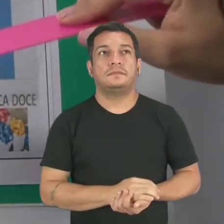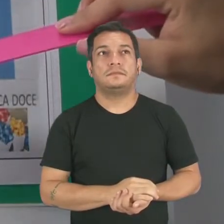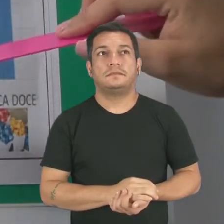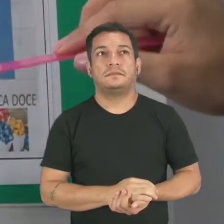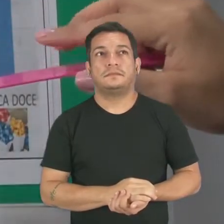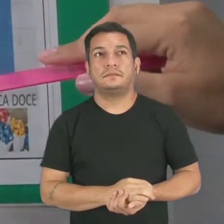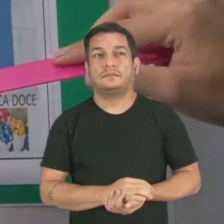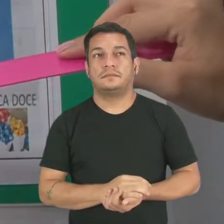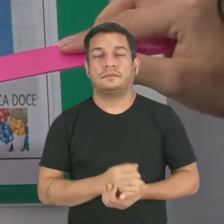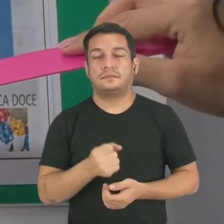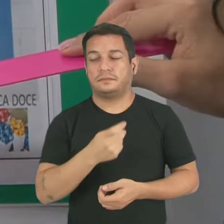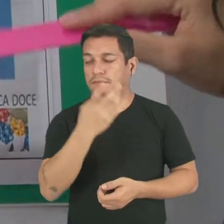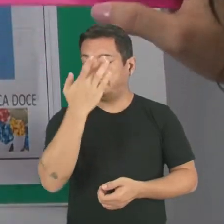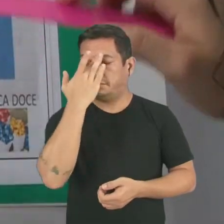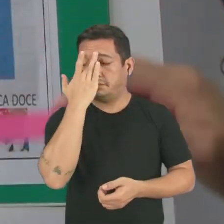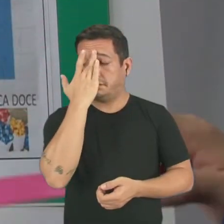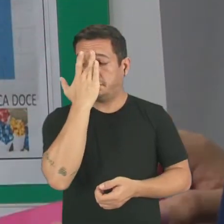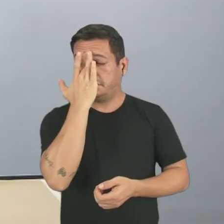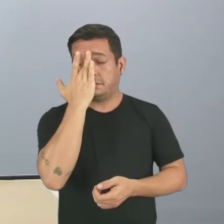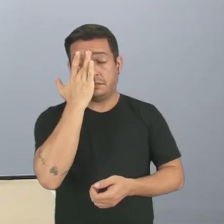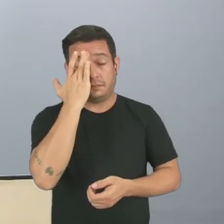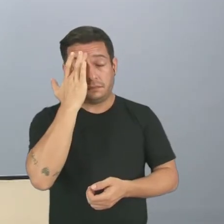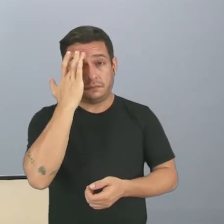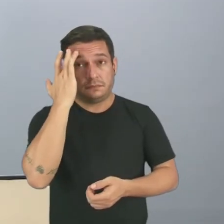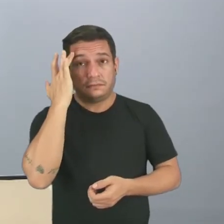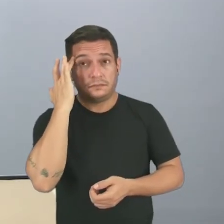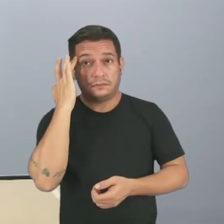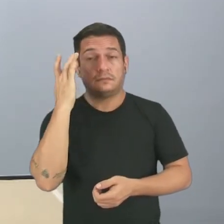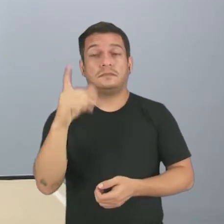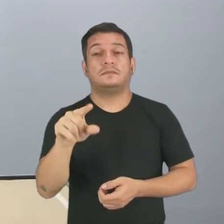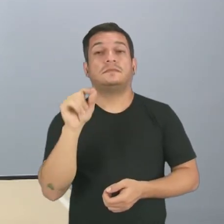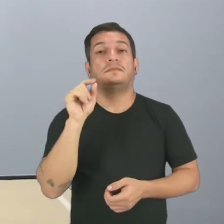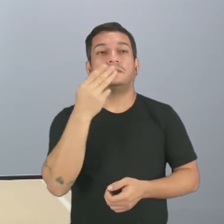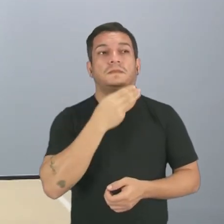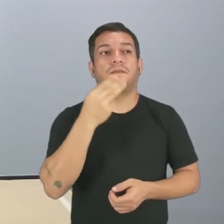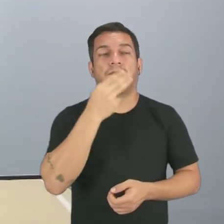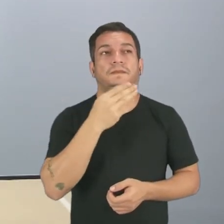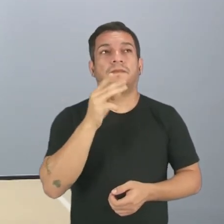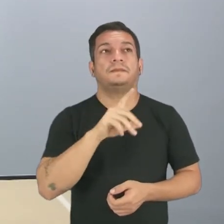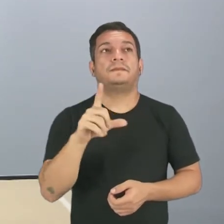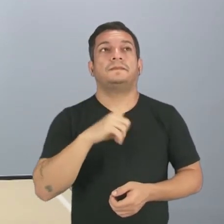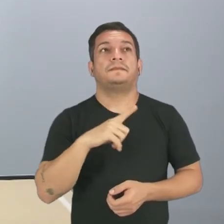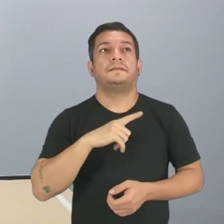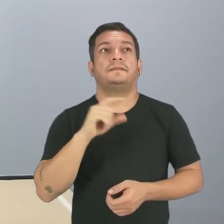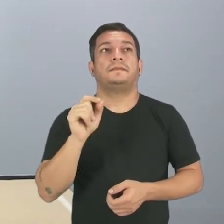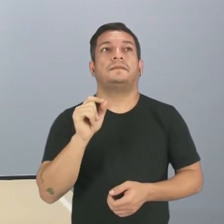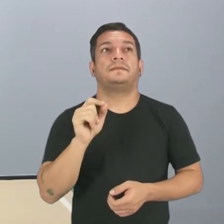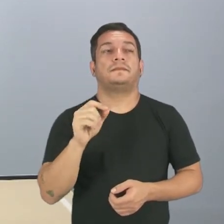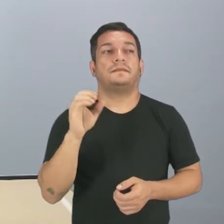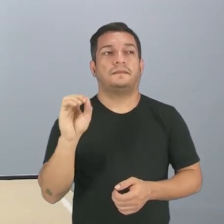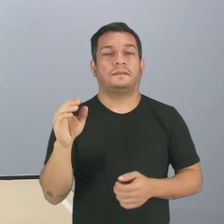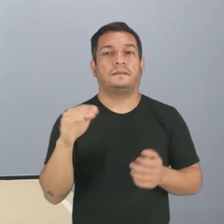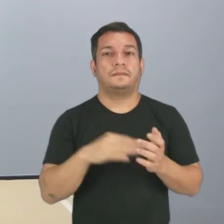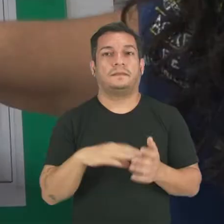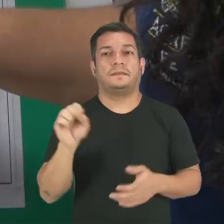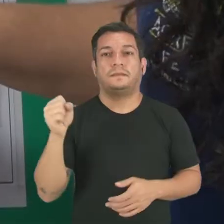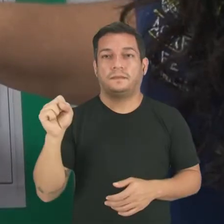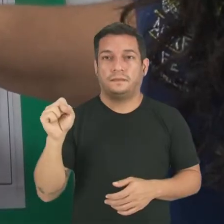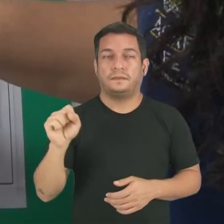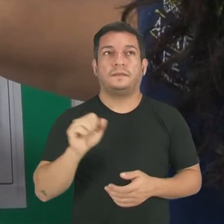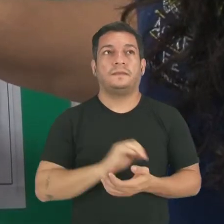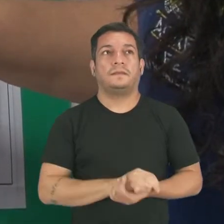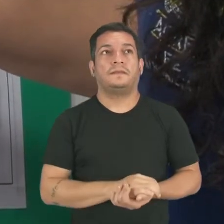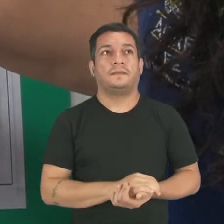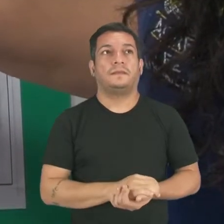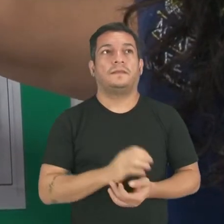quantidade de pessoas que escolheram cada doce. Aqui nós temos do 0 até o 8.